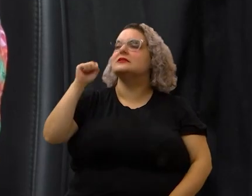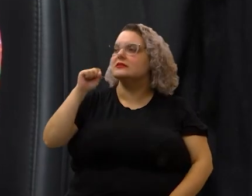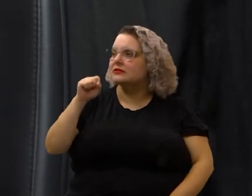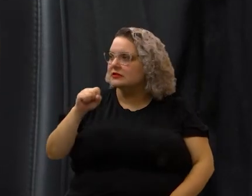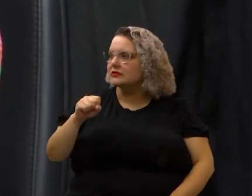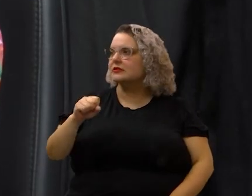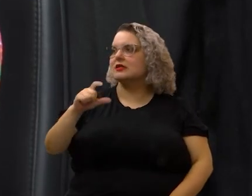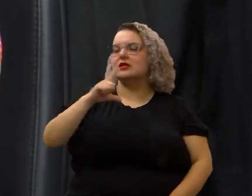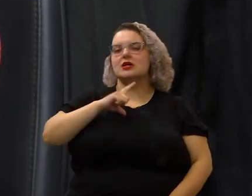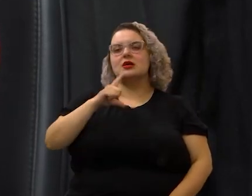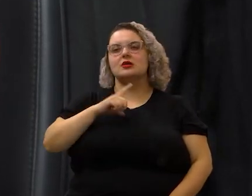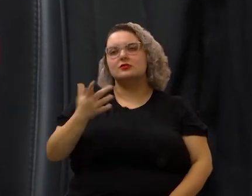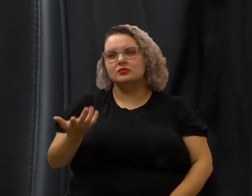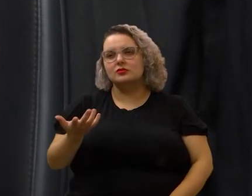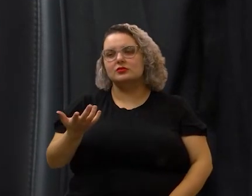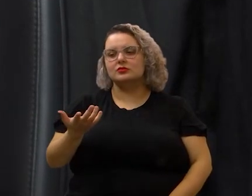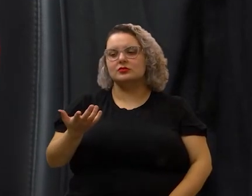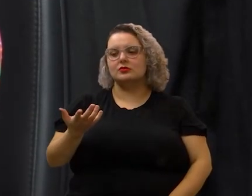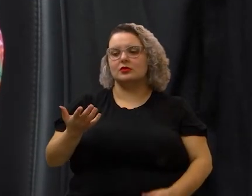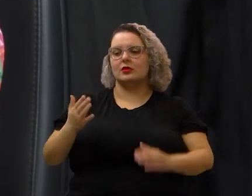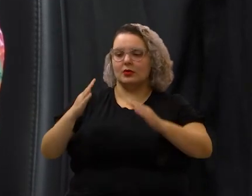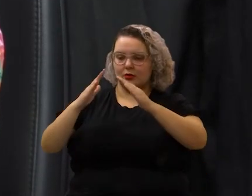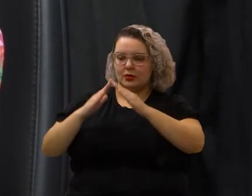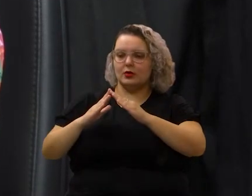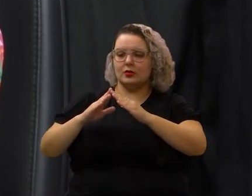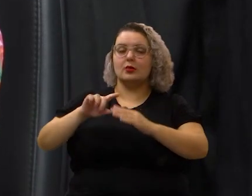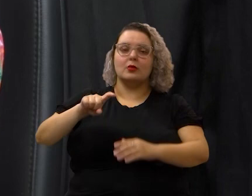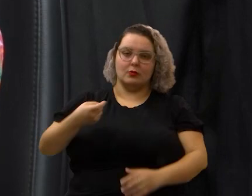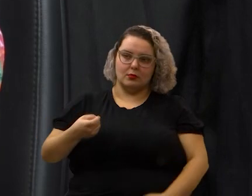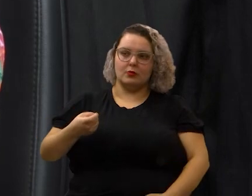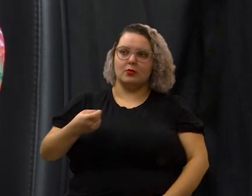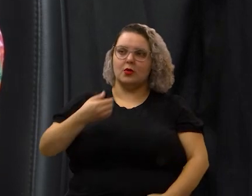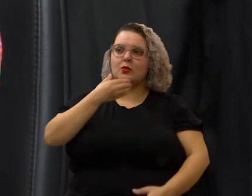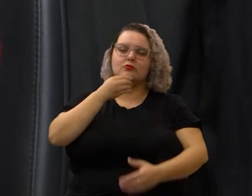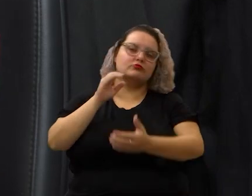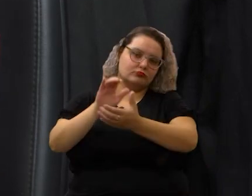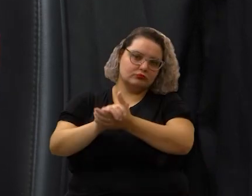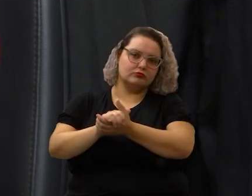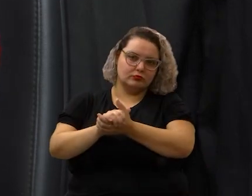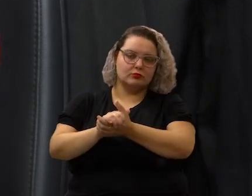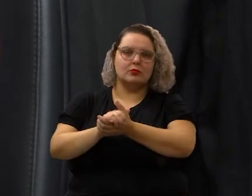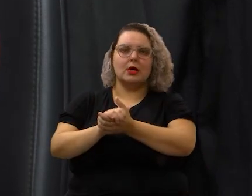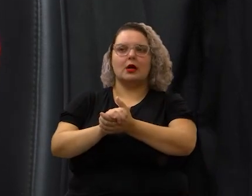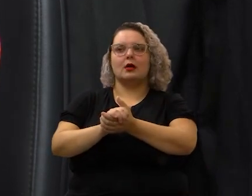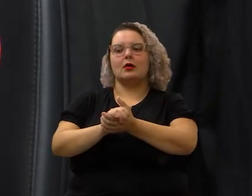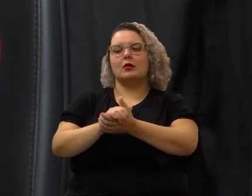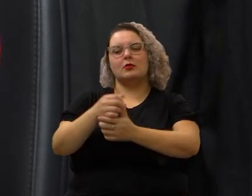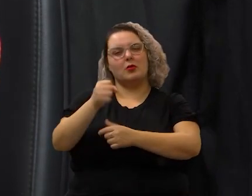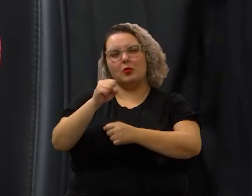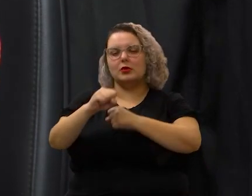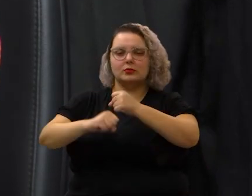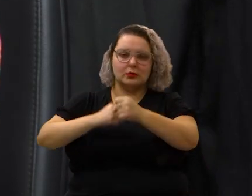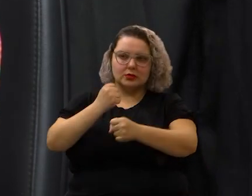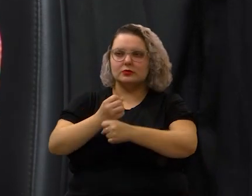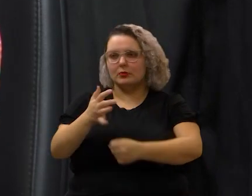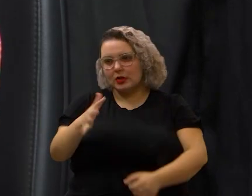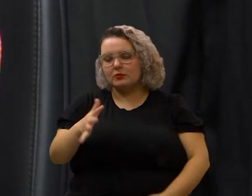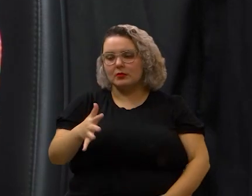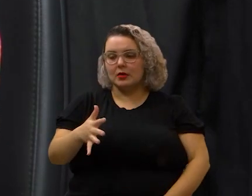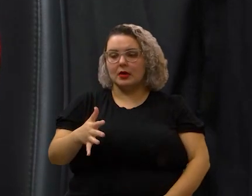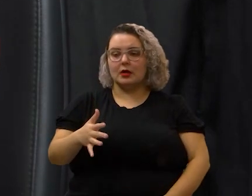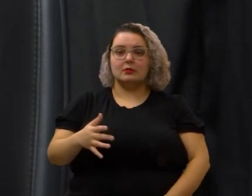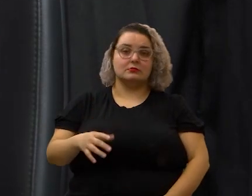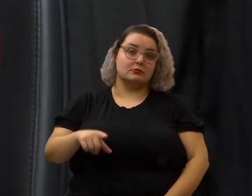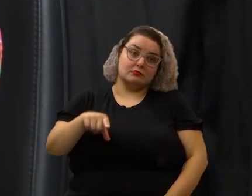Eu tive morei junto com meu ex-companheiro, né, durante um tempo, 8